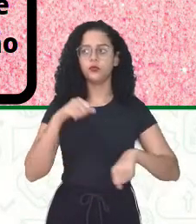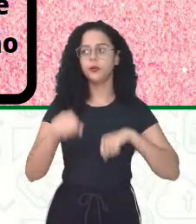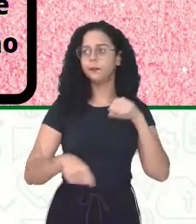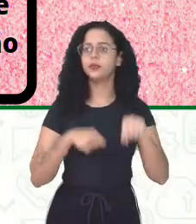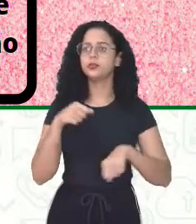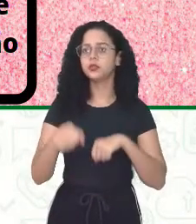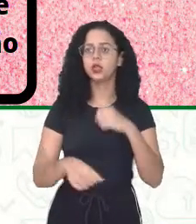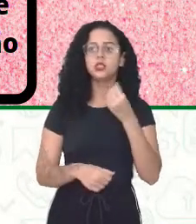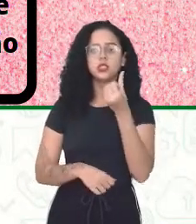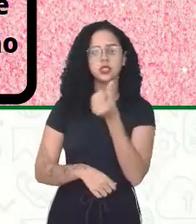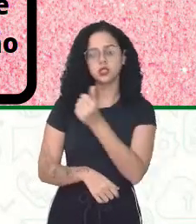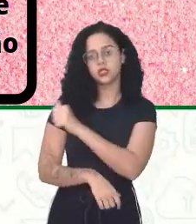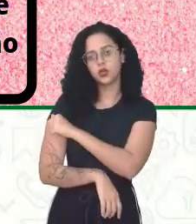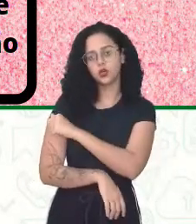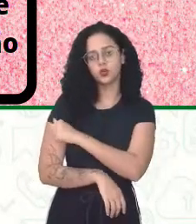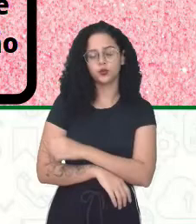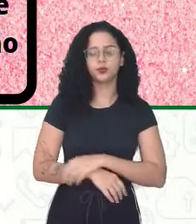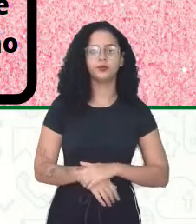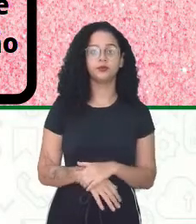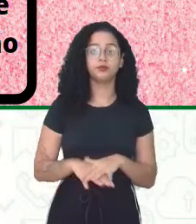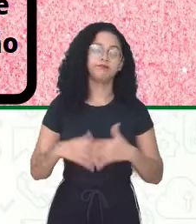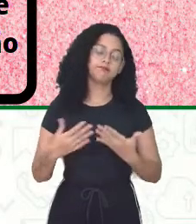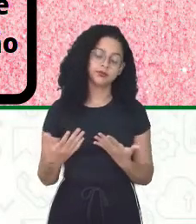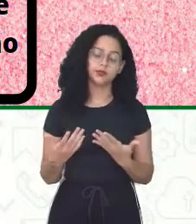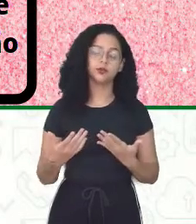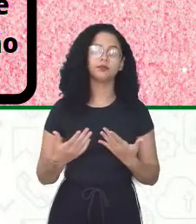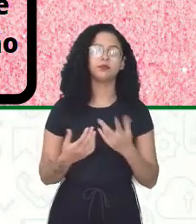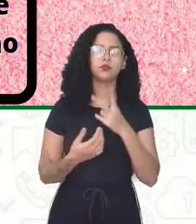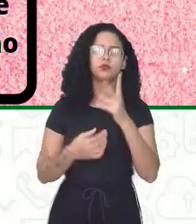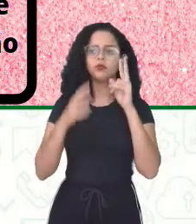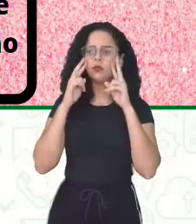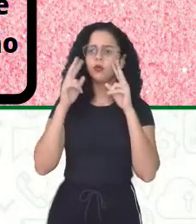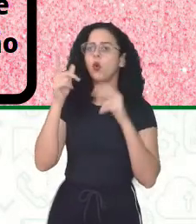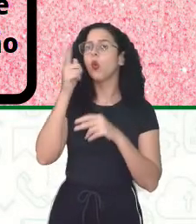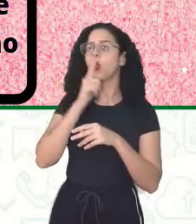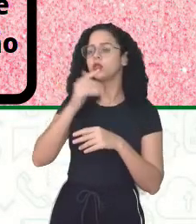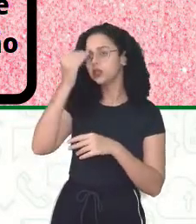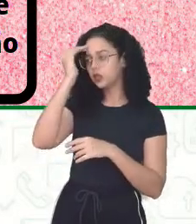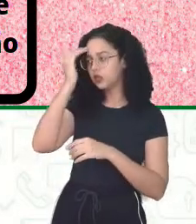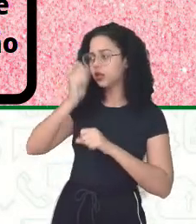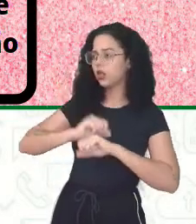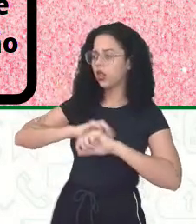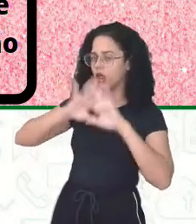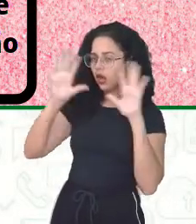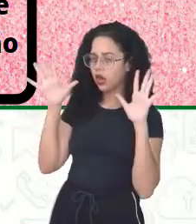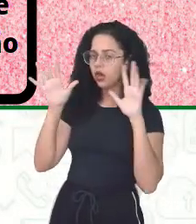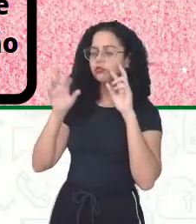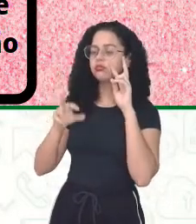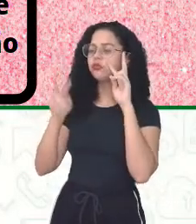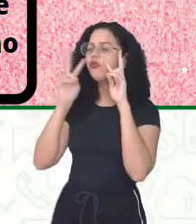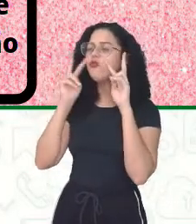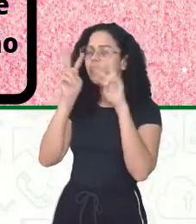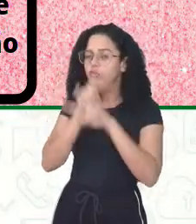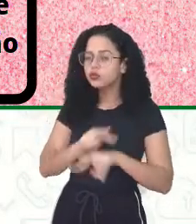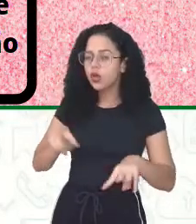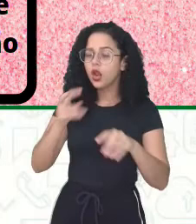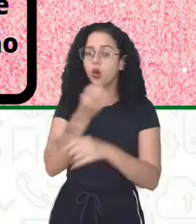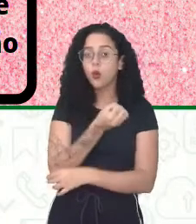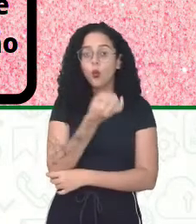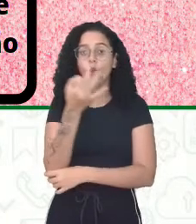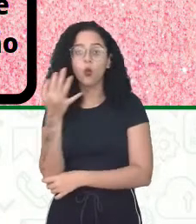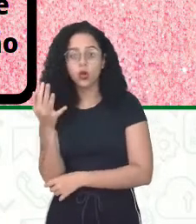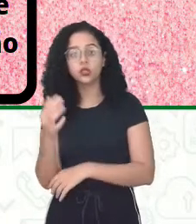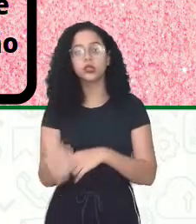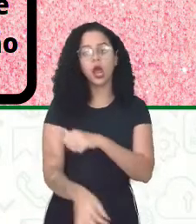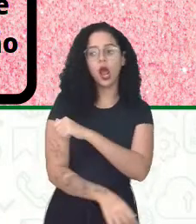são 6 alunos, né? Ou seja, você visualiza que a quantidade de